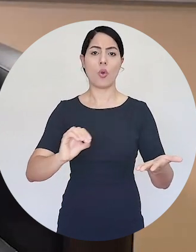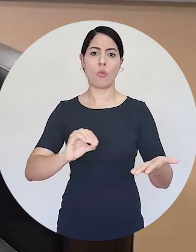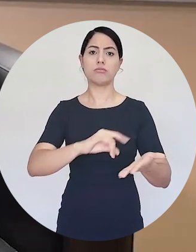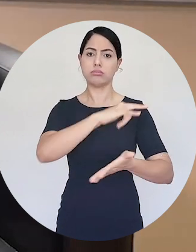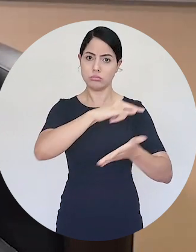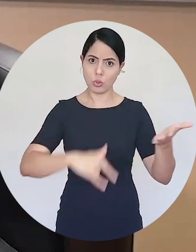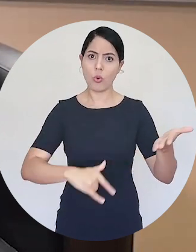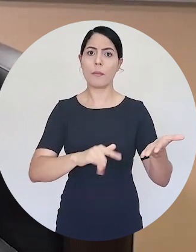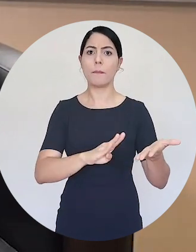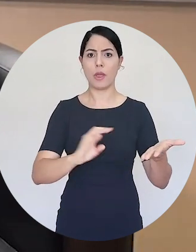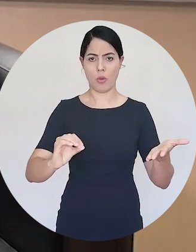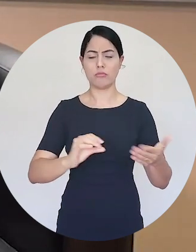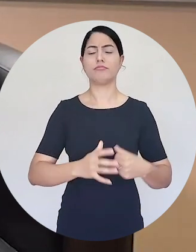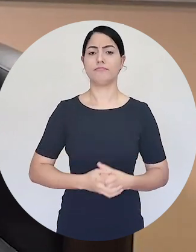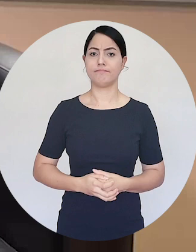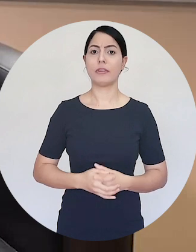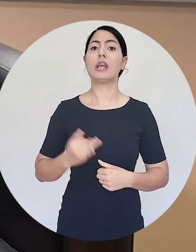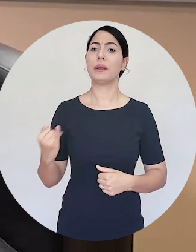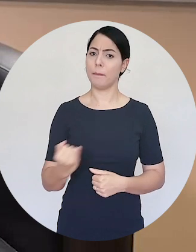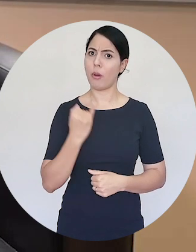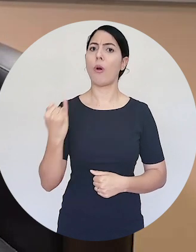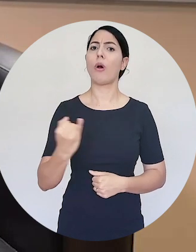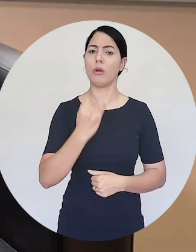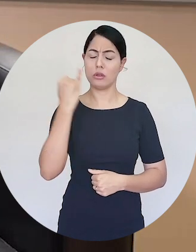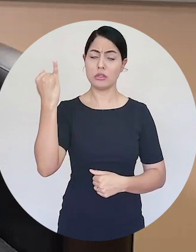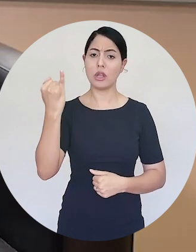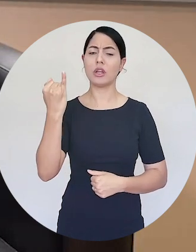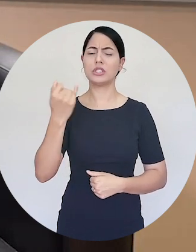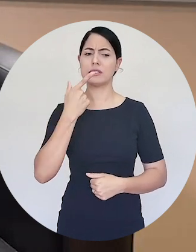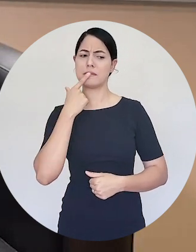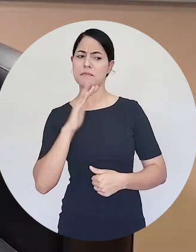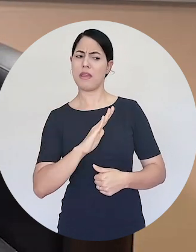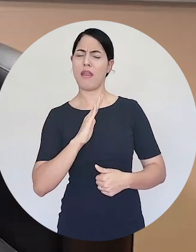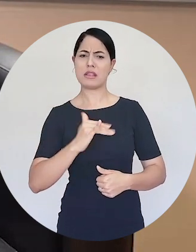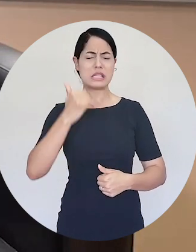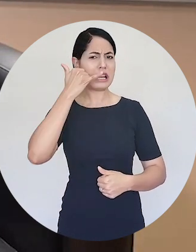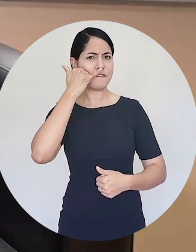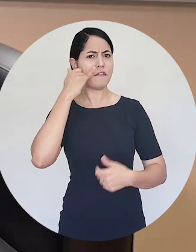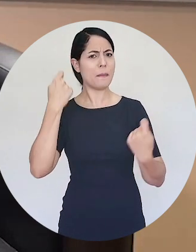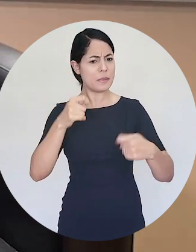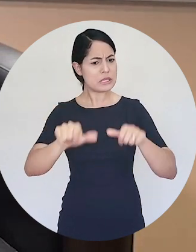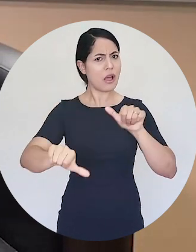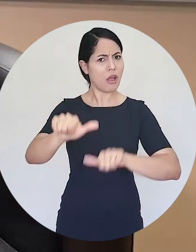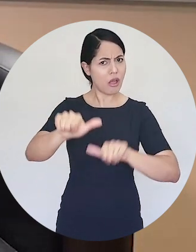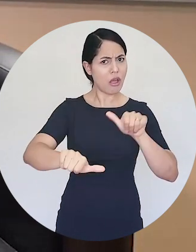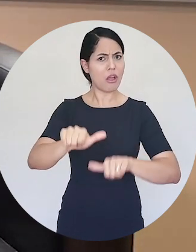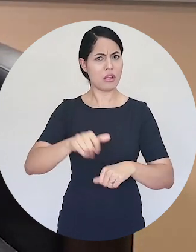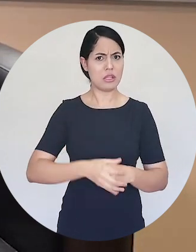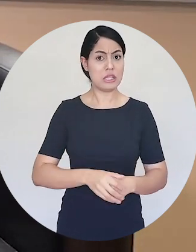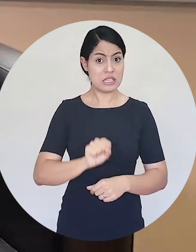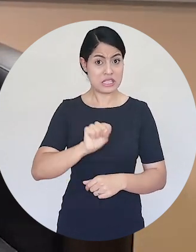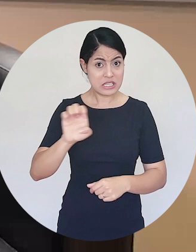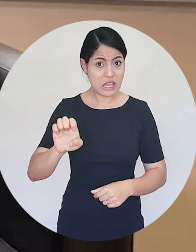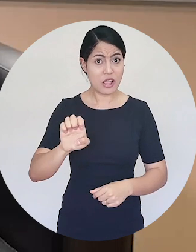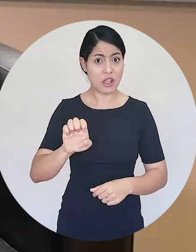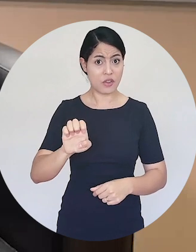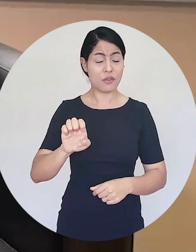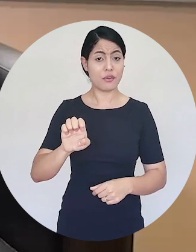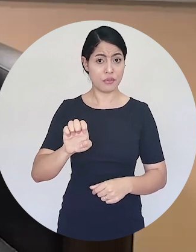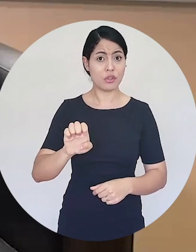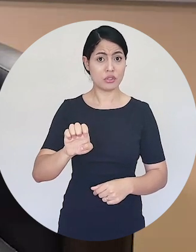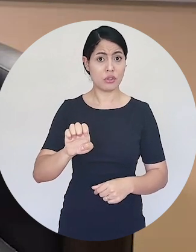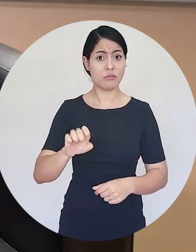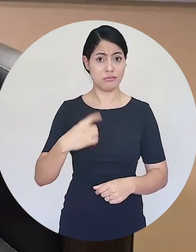TCO, para que aquele registro da ameaça fosse apurado. Que se tratasse do doutor